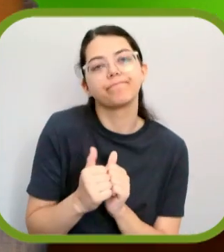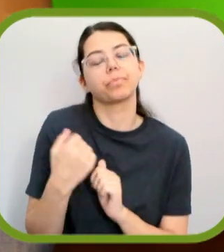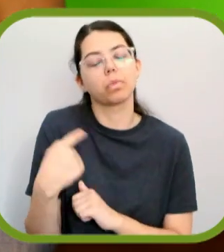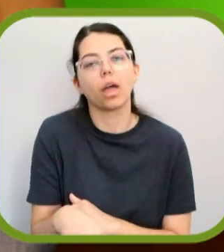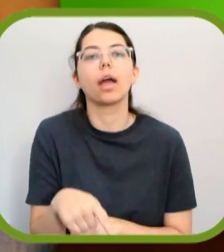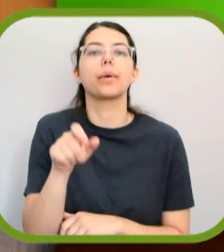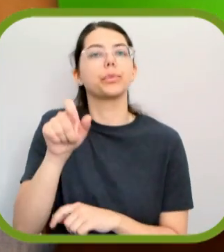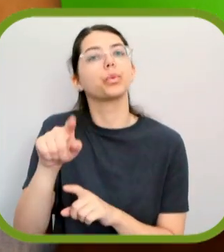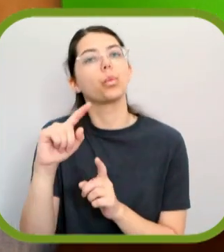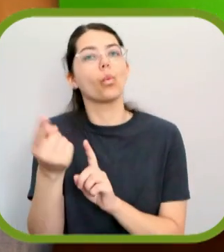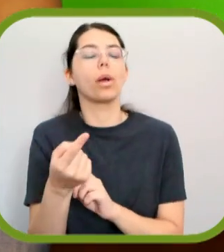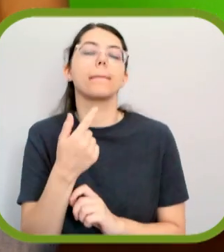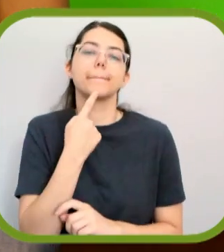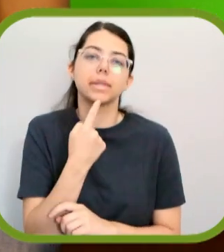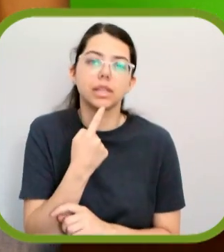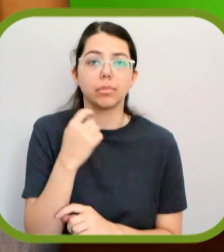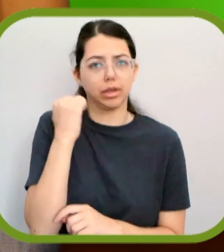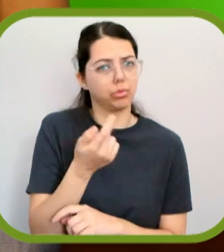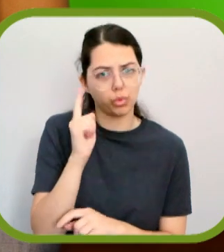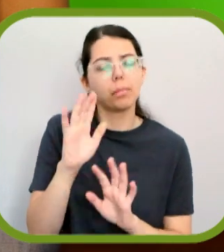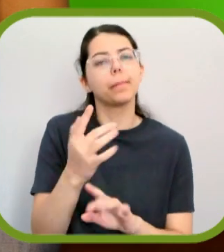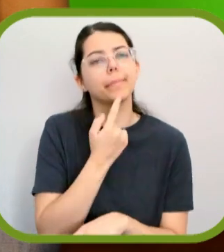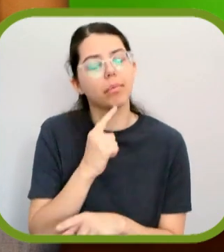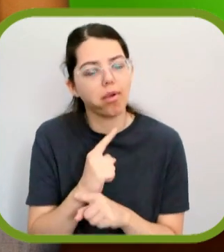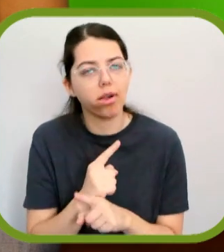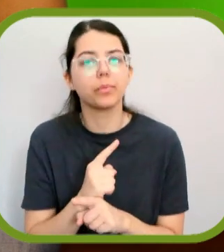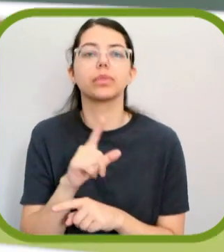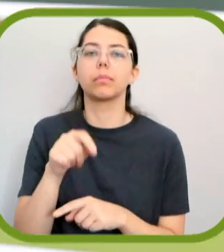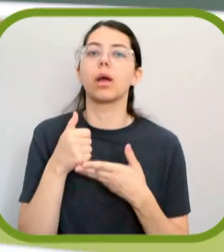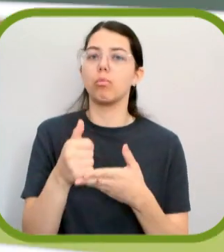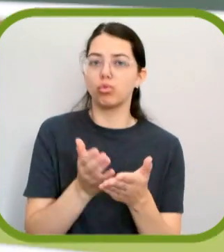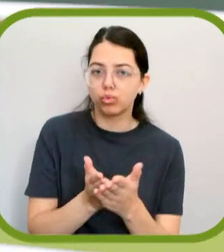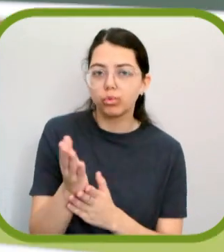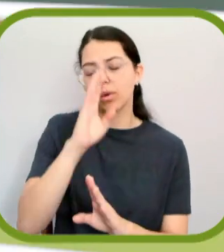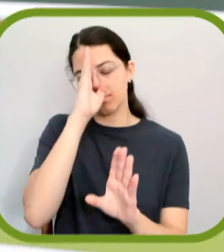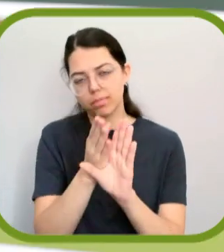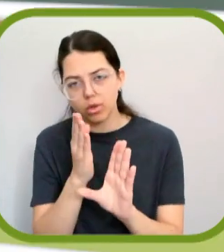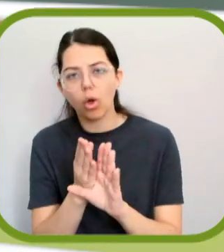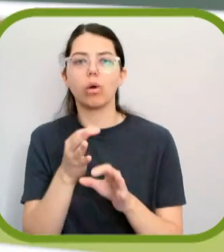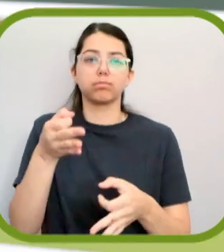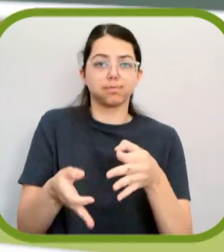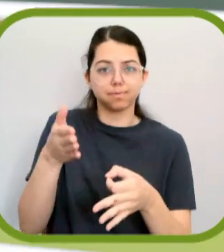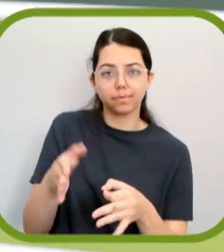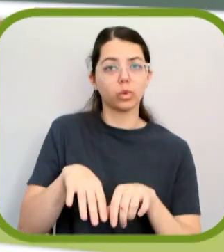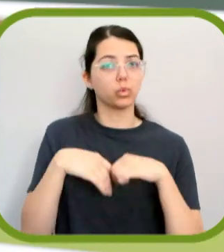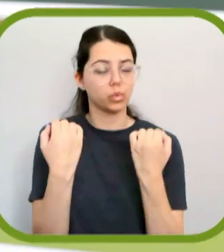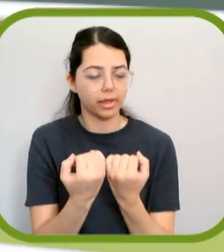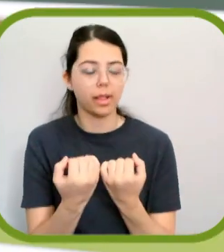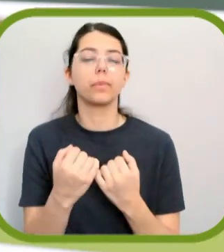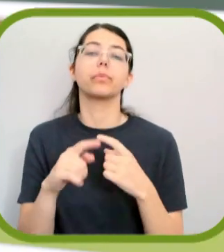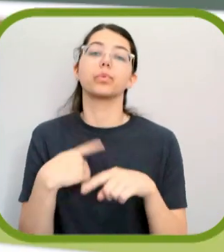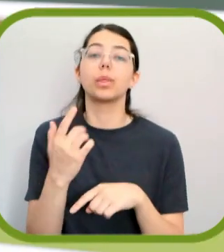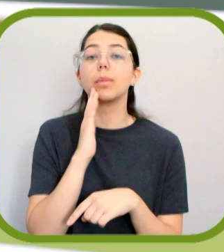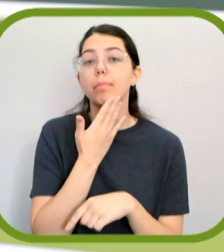há alguém que percebe o que aconteceu, mesmo que não seja um crime. E depois pode haver o apoio continuado psicológico,